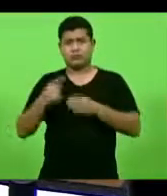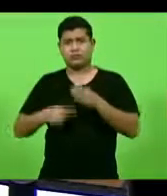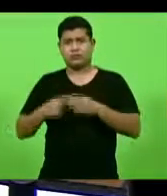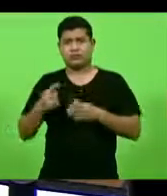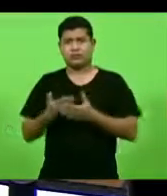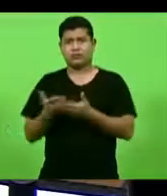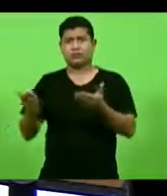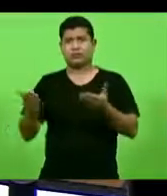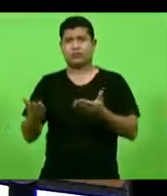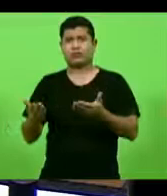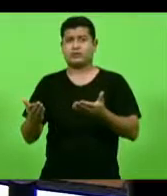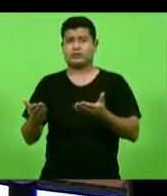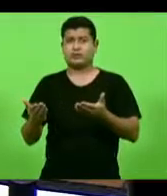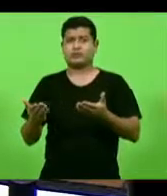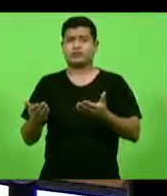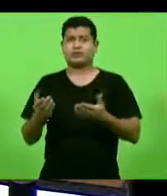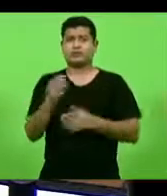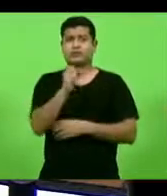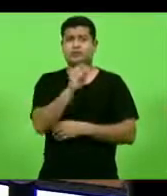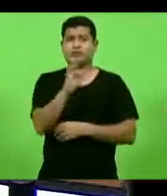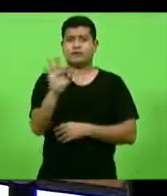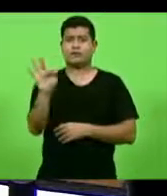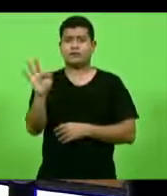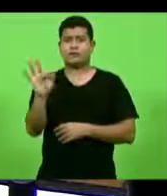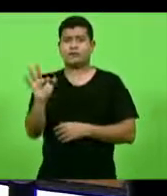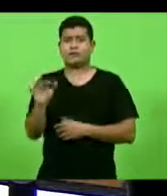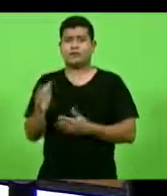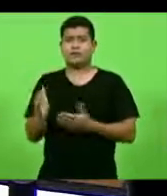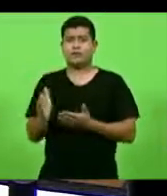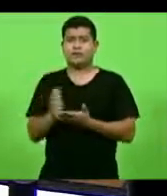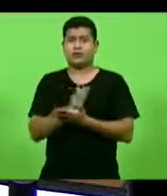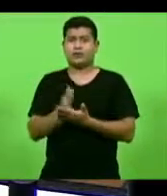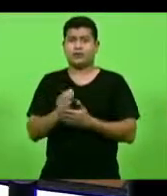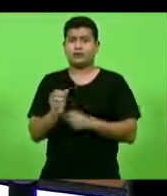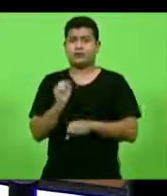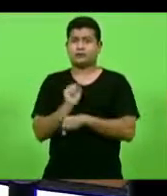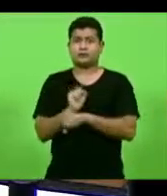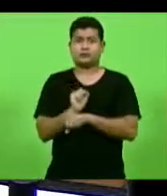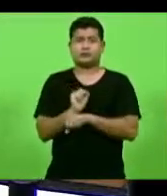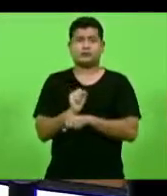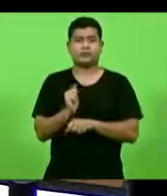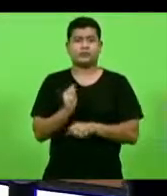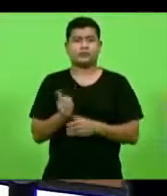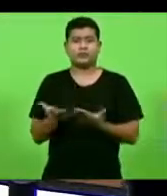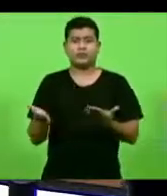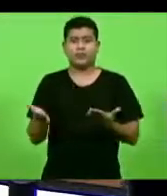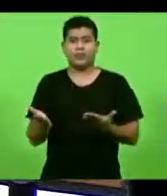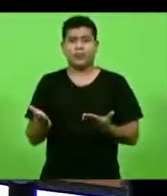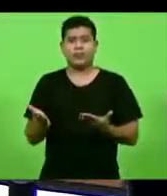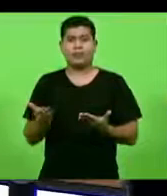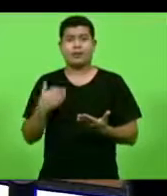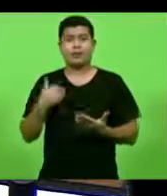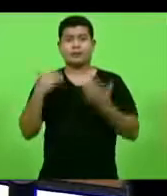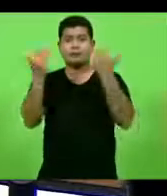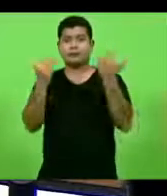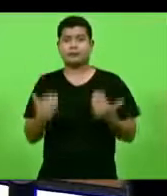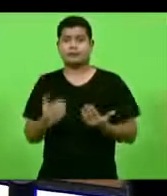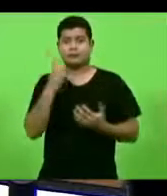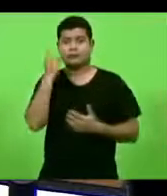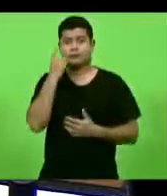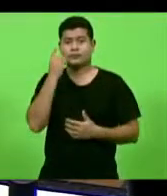do STF, que a gente acaba tendo que segurar algumas coisas, né? E o parecer da deputada